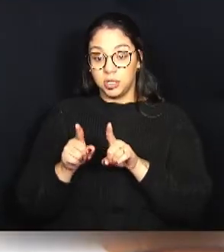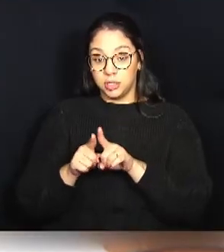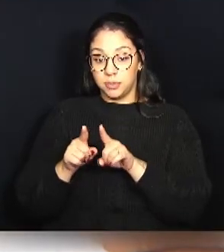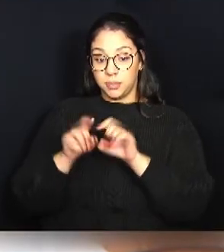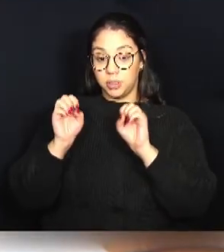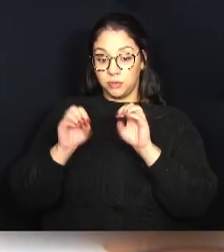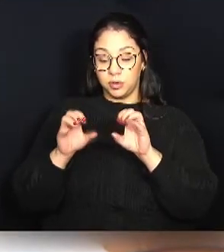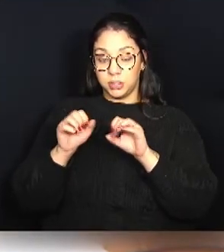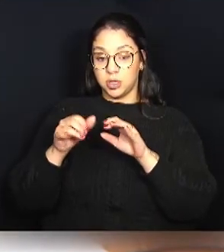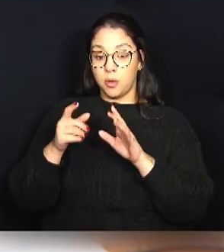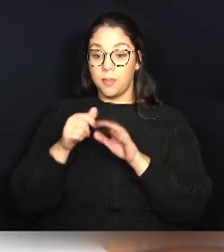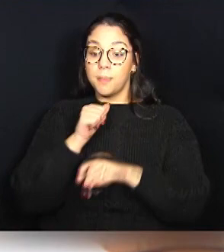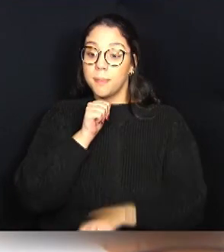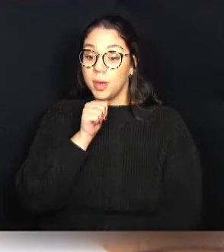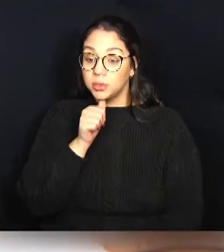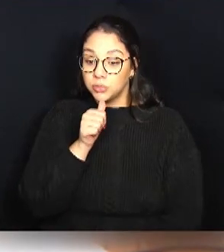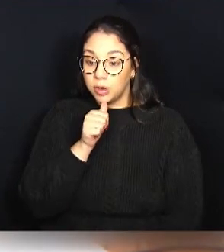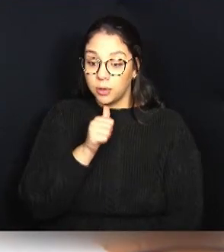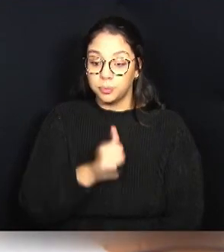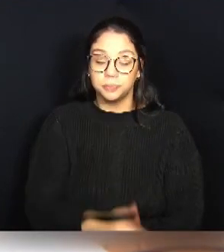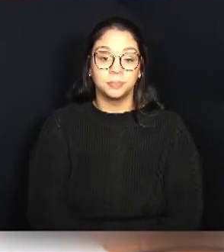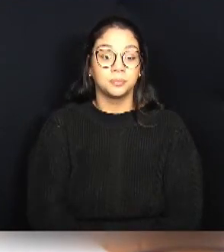Menstrual. Hoje nós vamos